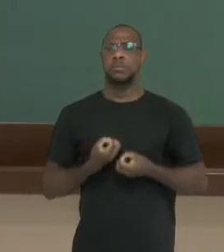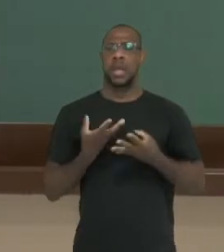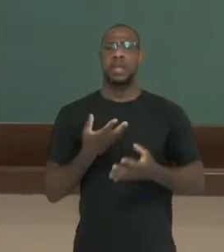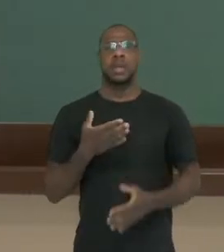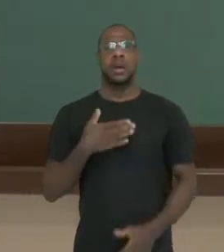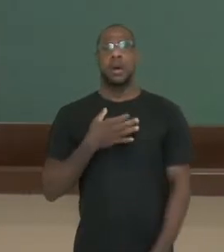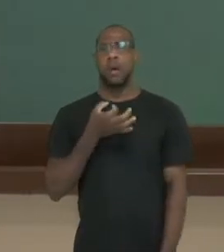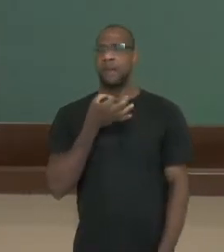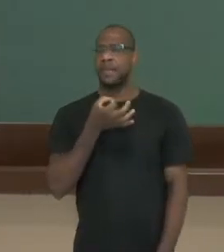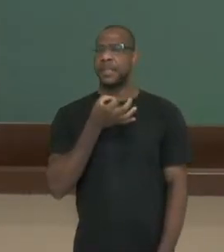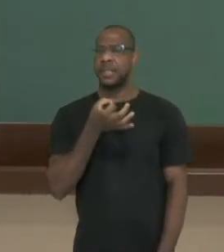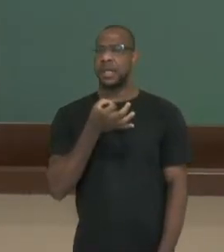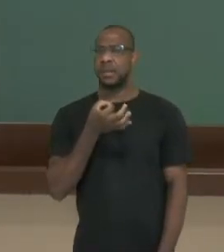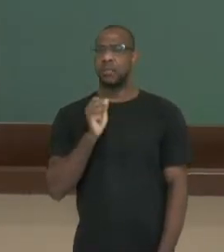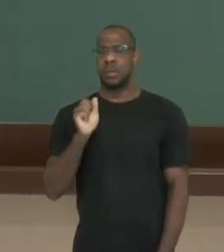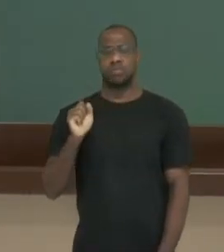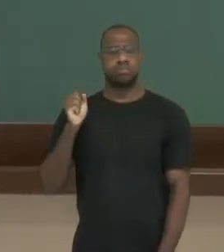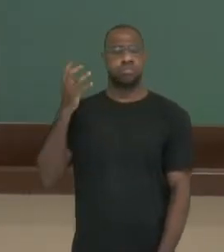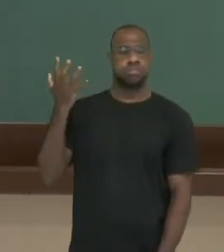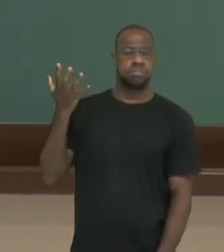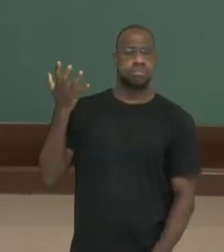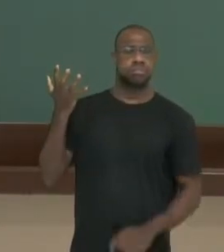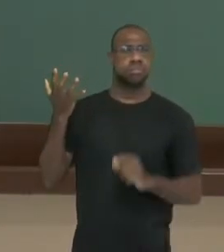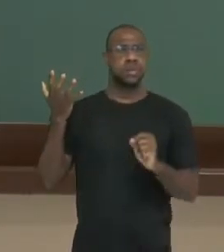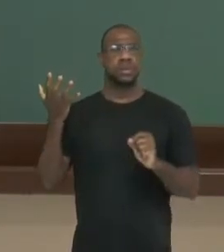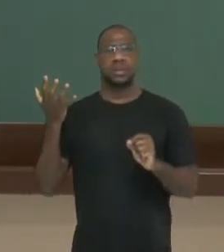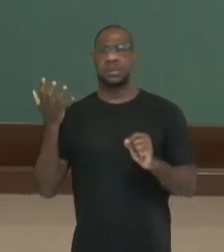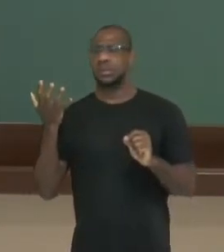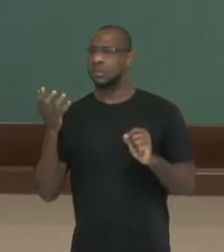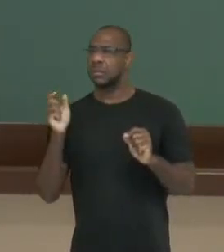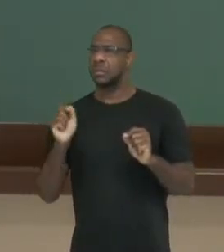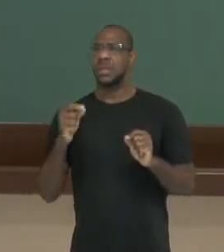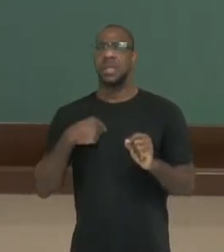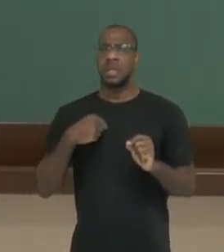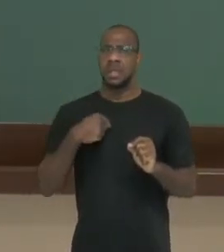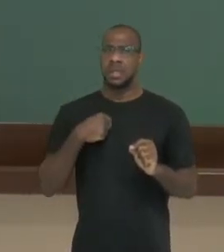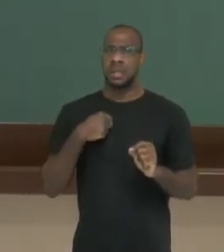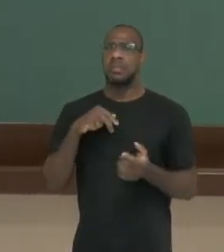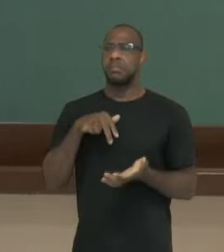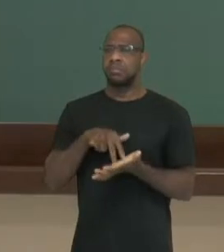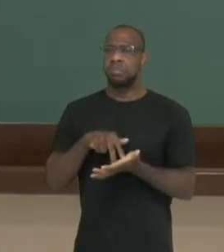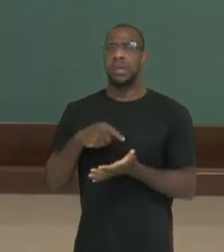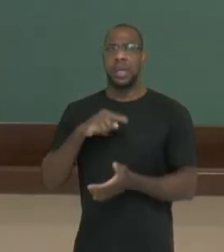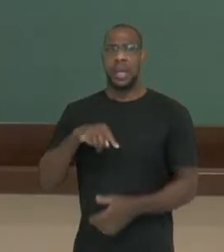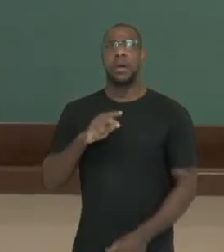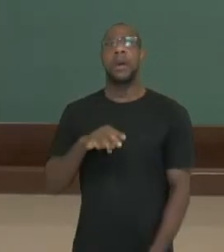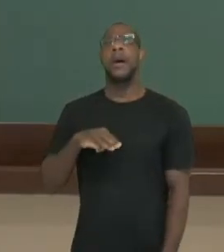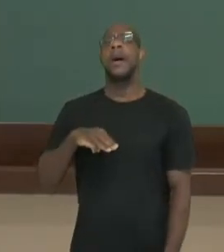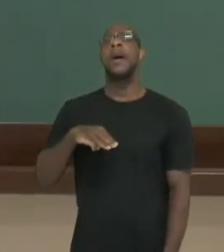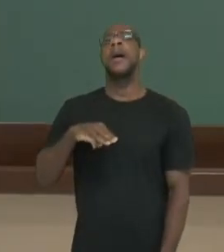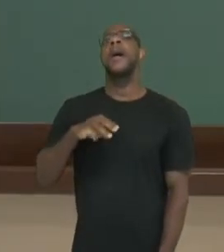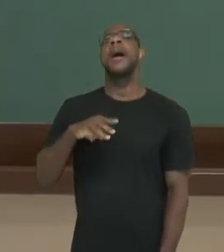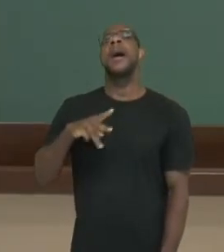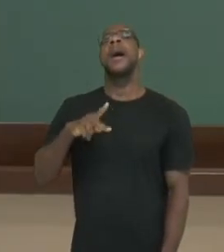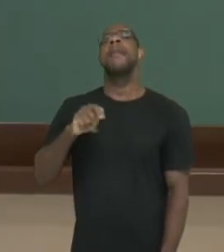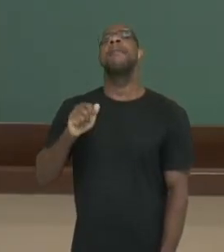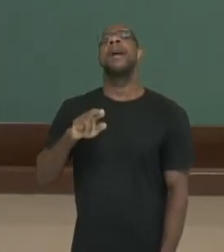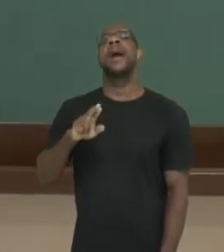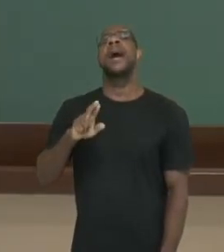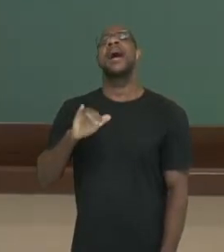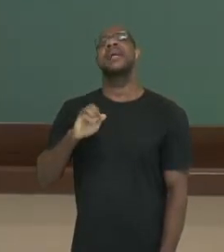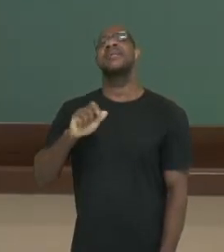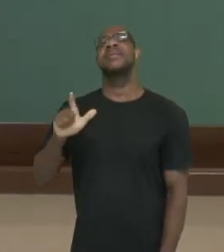a respeito de um fato, de alguma coisa que aconteceu, eu estou sendo parcial. Né? Agora, quando